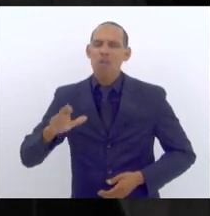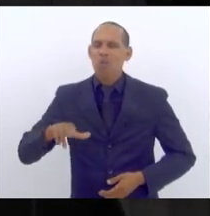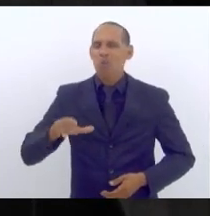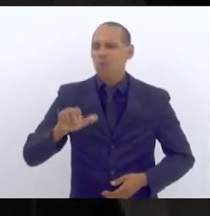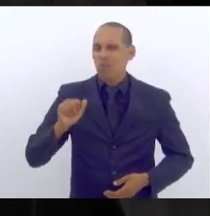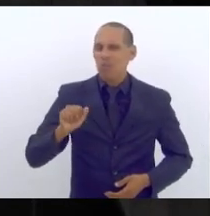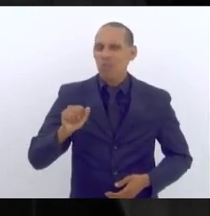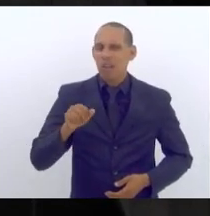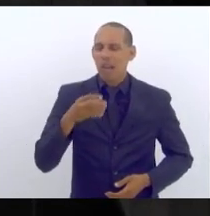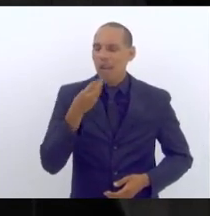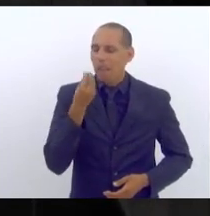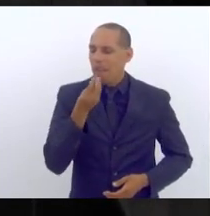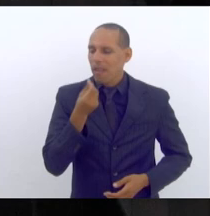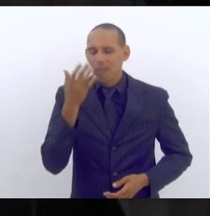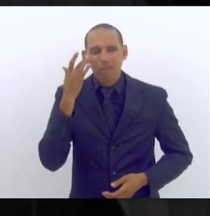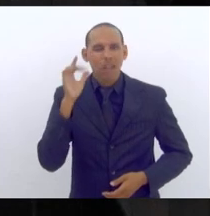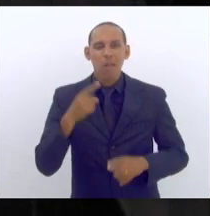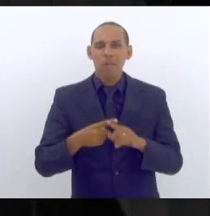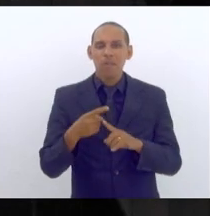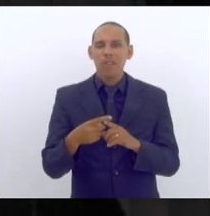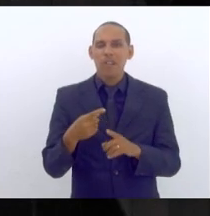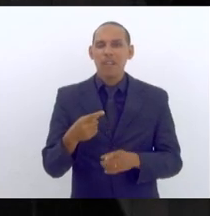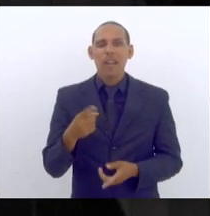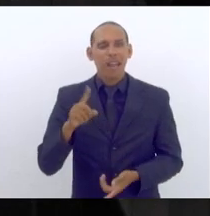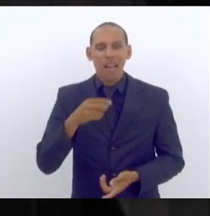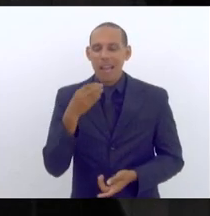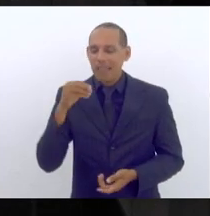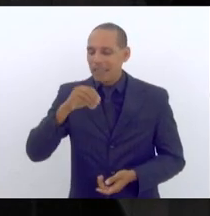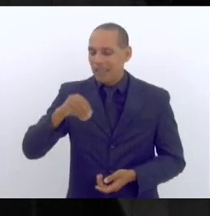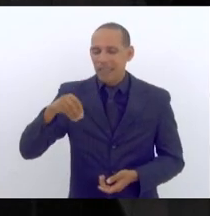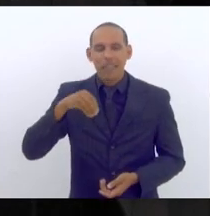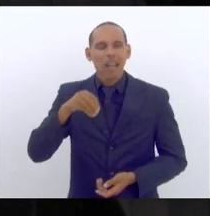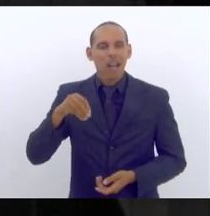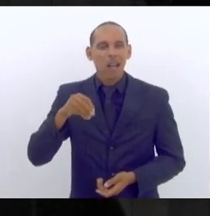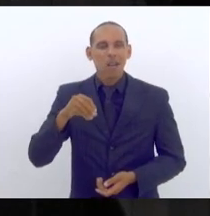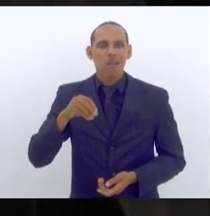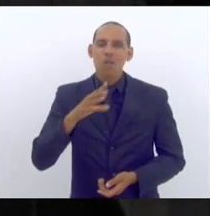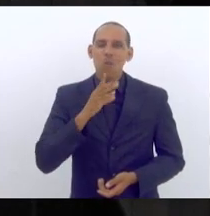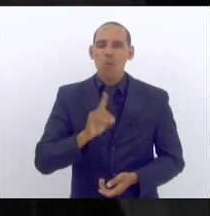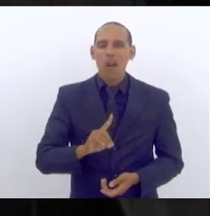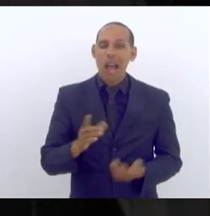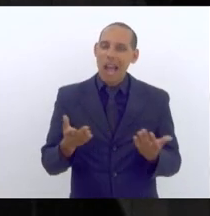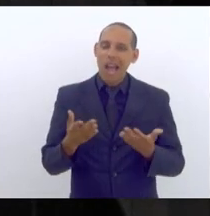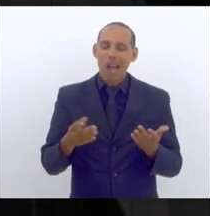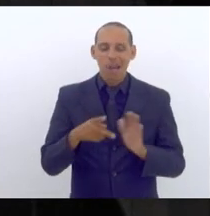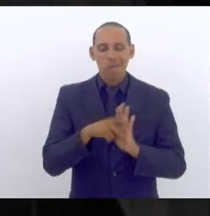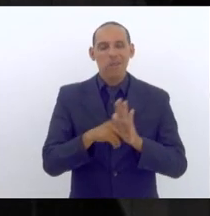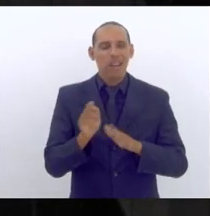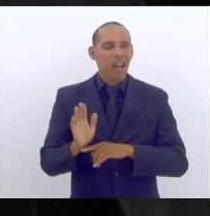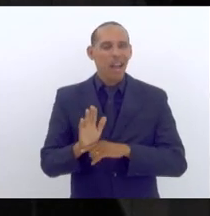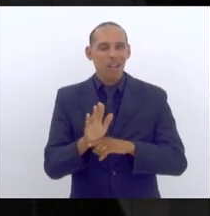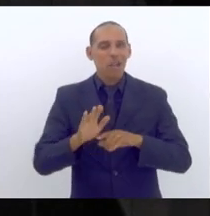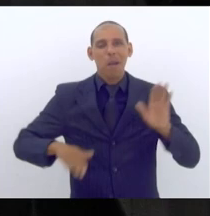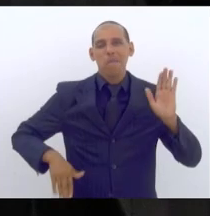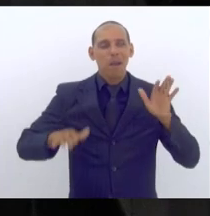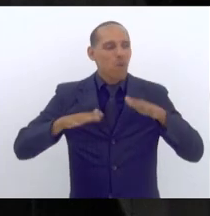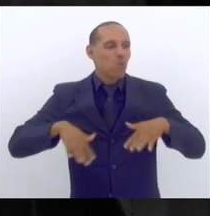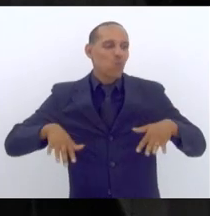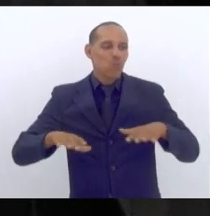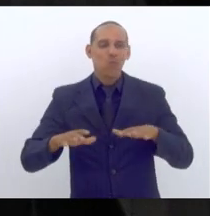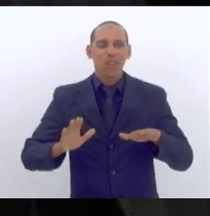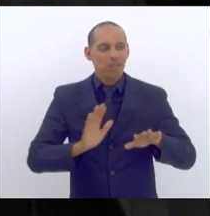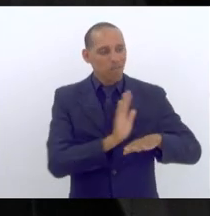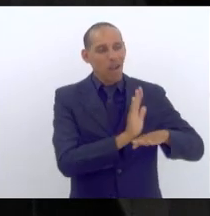salgada esses não tinham conhecimento e hoje estão tendo através desse projeto praia para todos